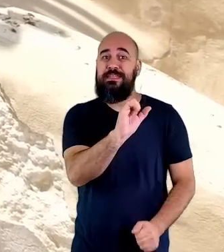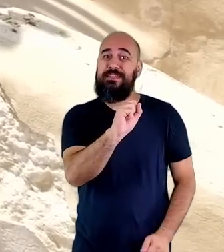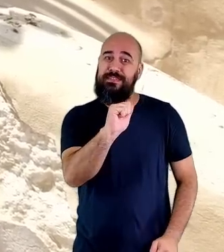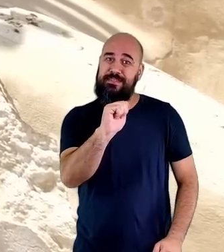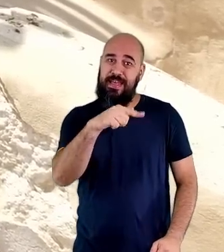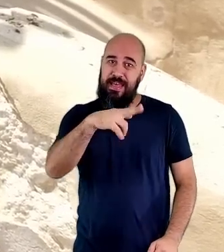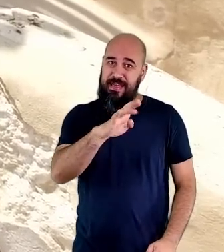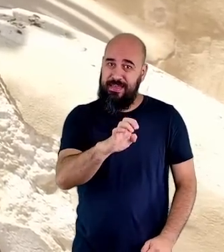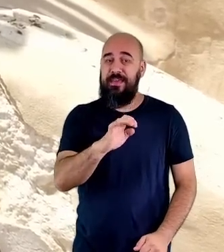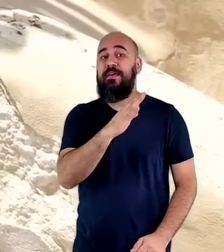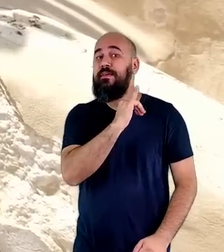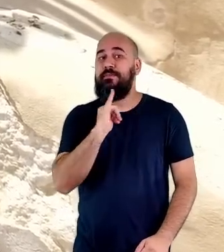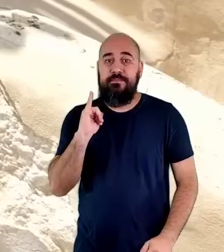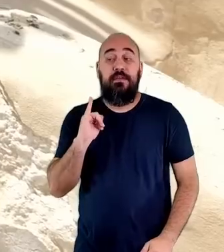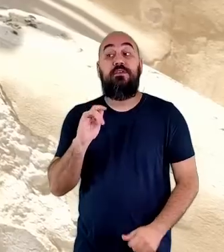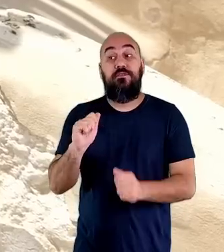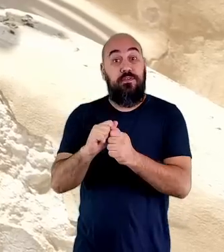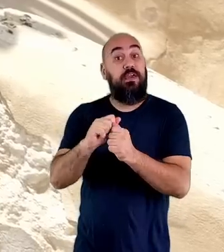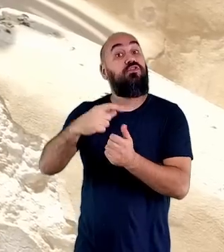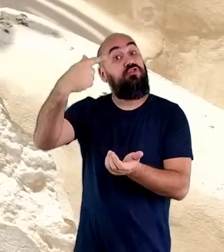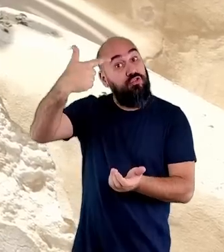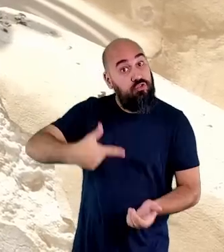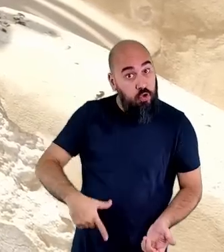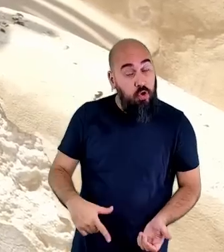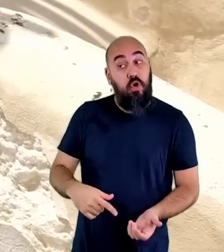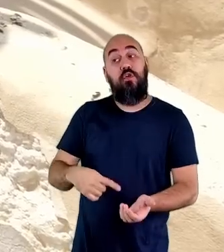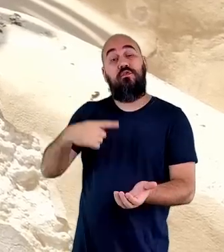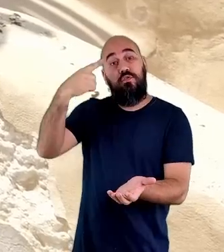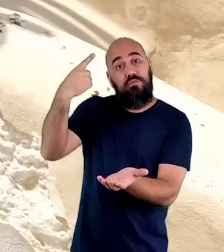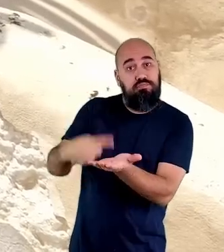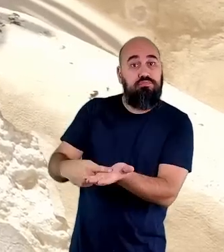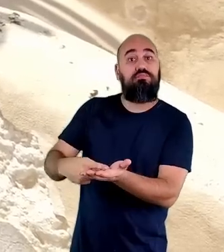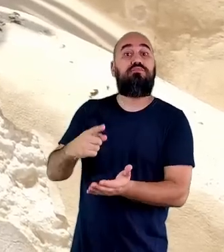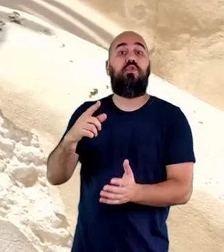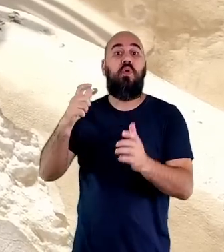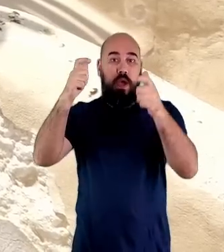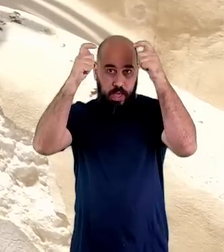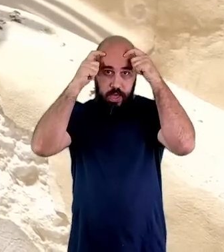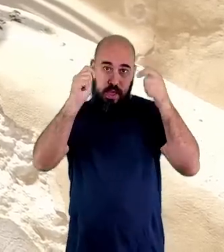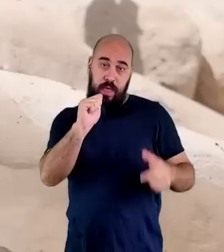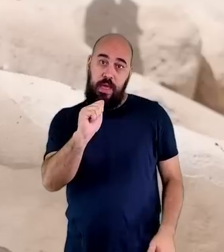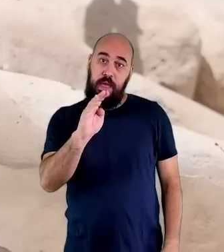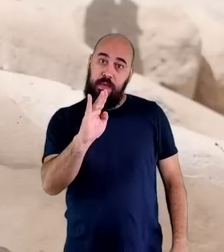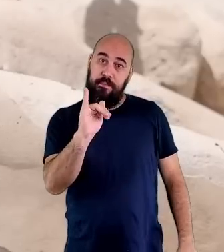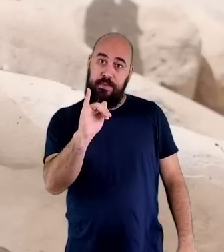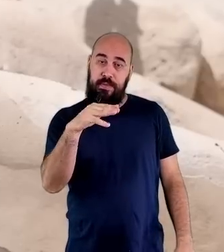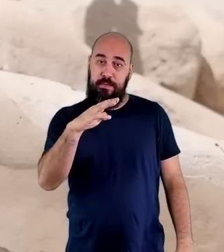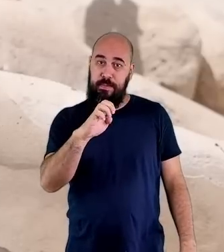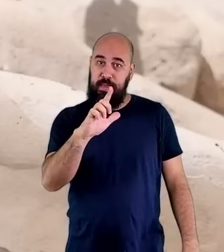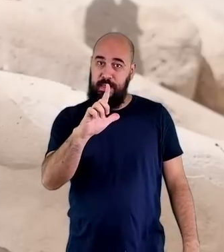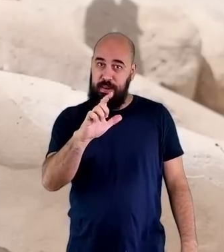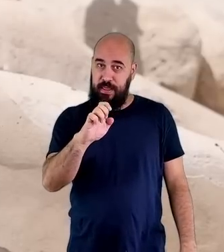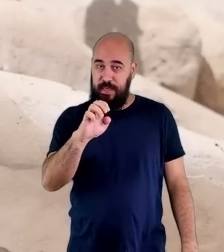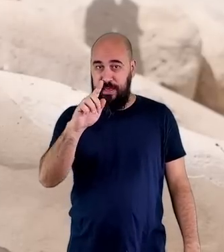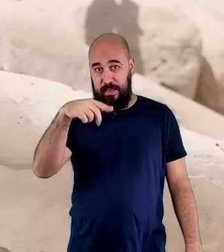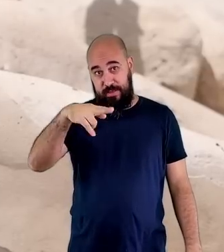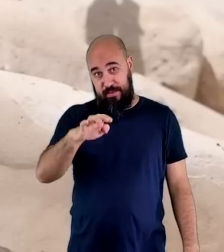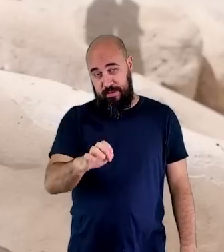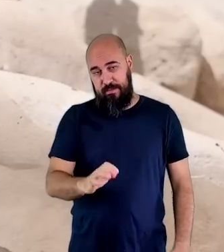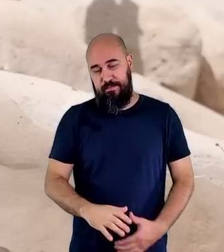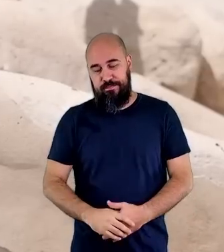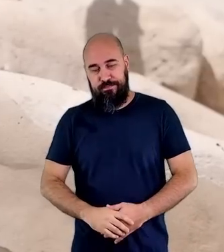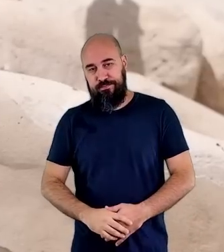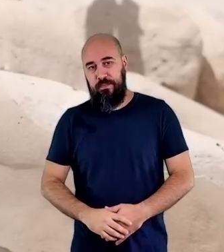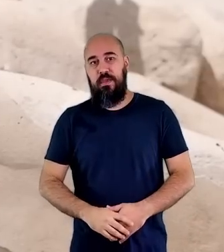faz mais uma vez a invocação do nome do Senhor e o juramento com o rei Abimeleque. No Gênesis capítulo